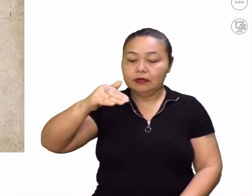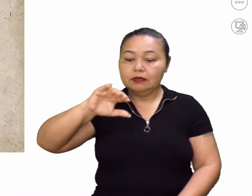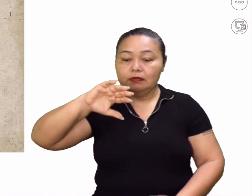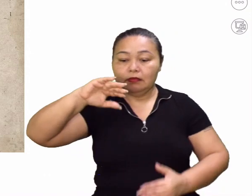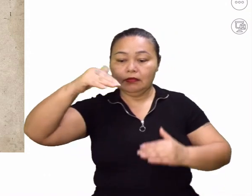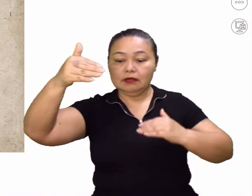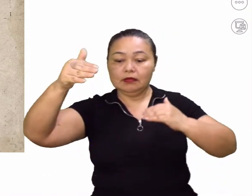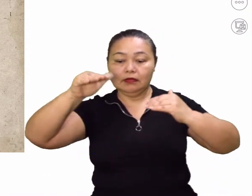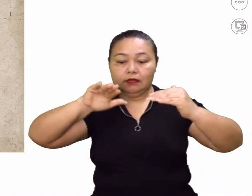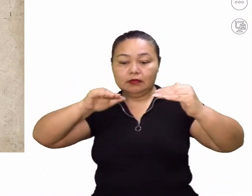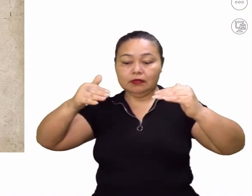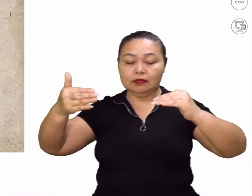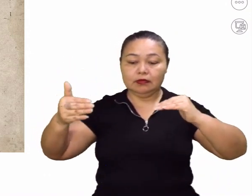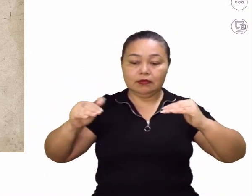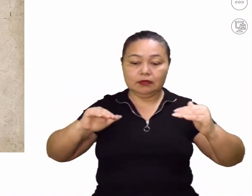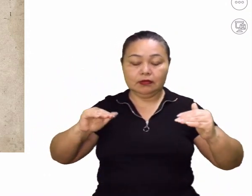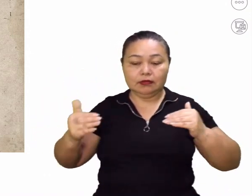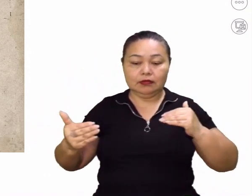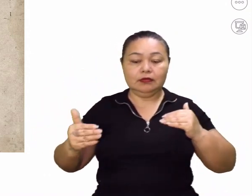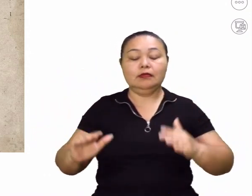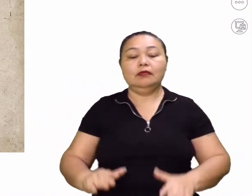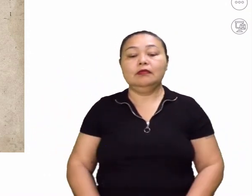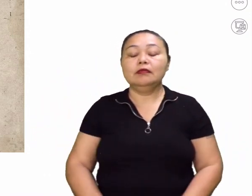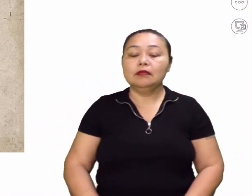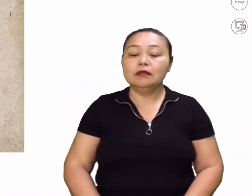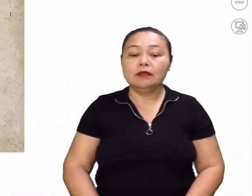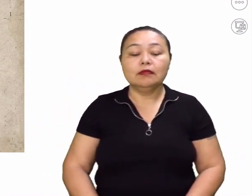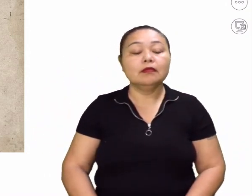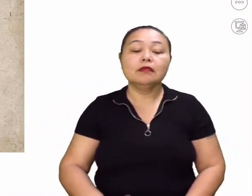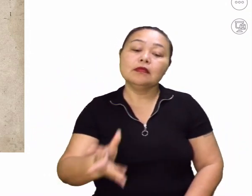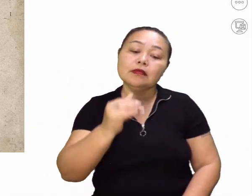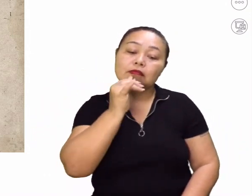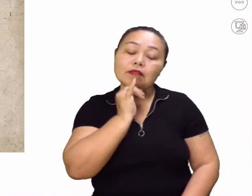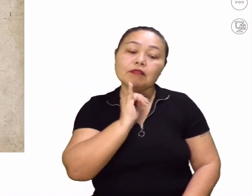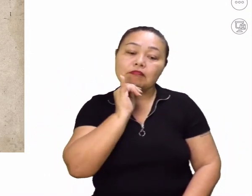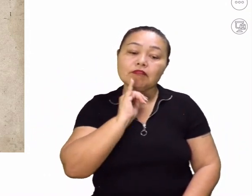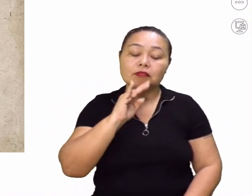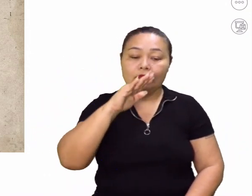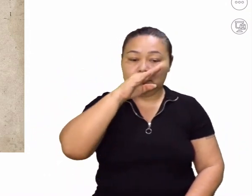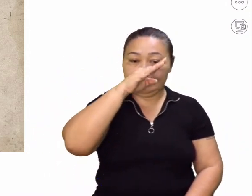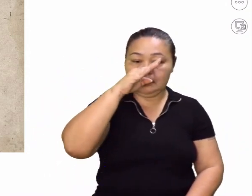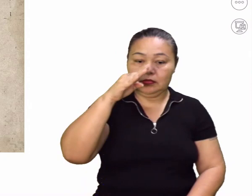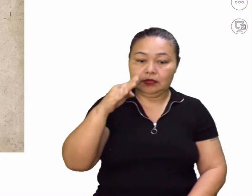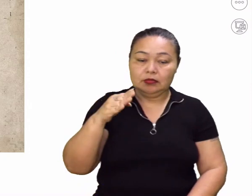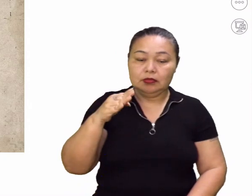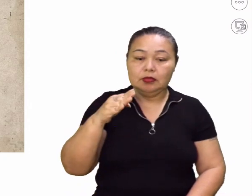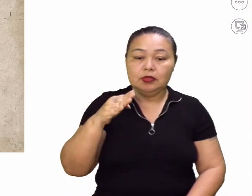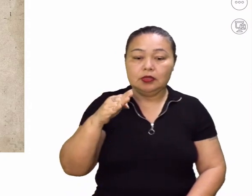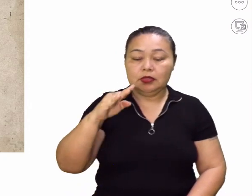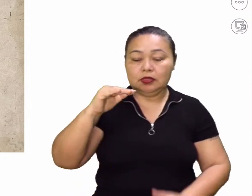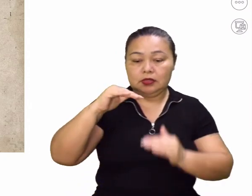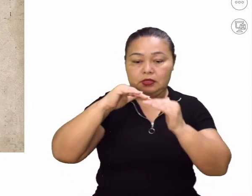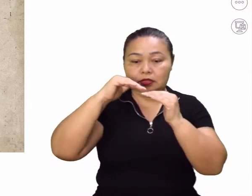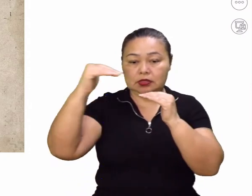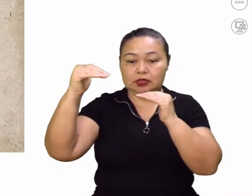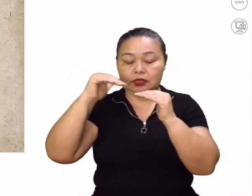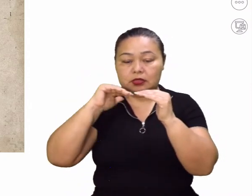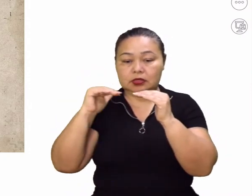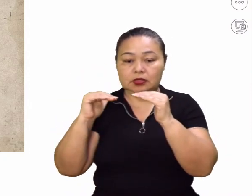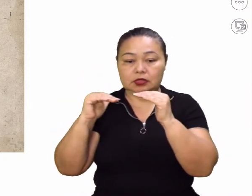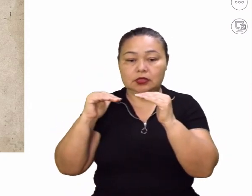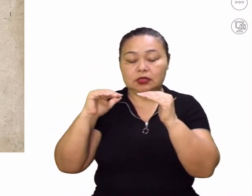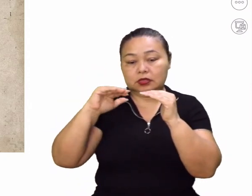chamados de pontos subcolaterais. Por exemplo, aqui eu tenho... Cardeais, os colaterais e os subcolaterais,